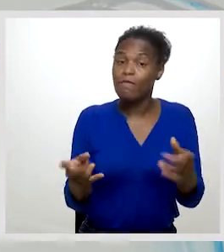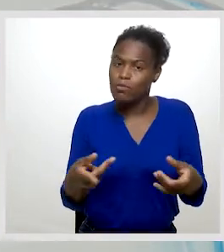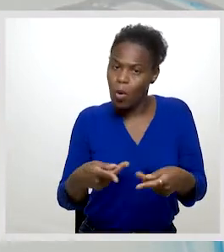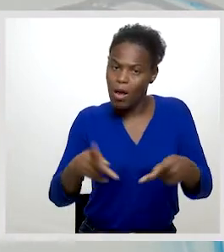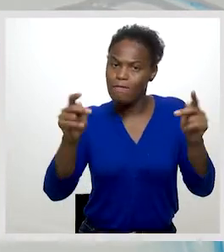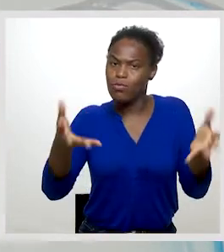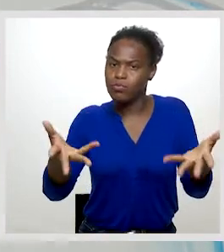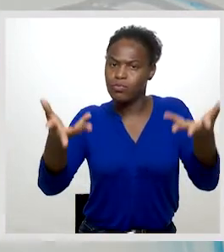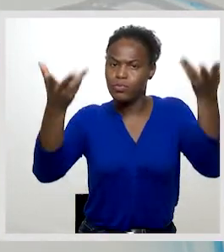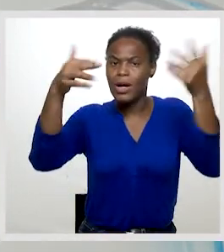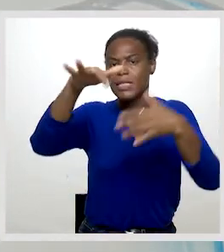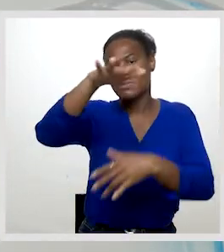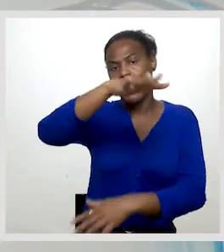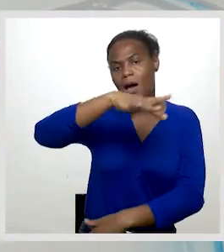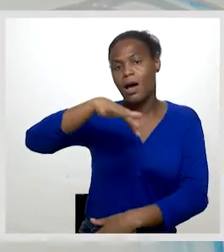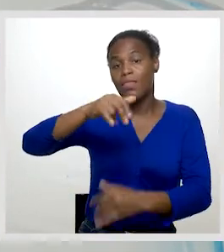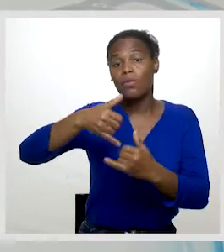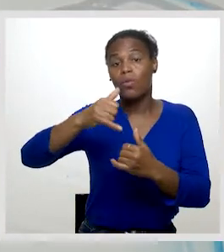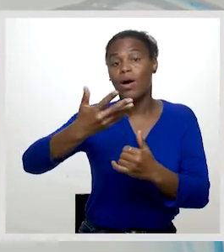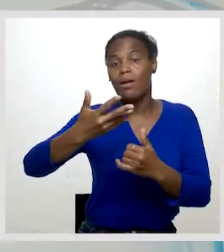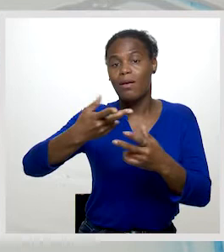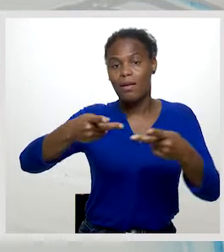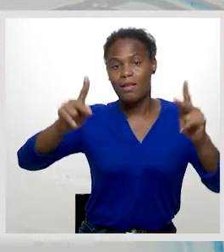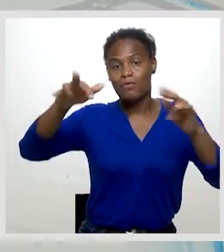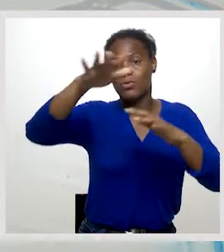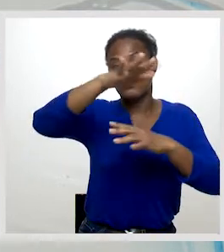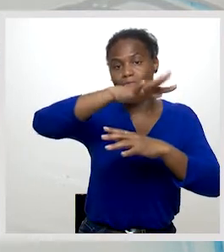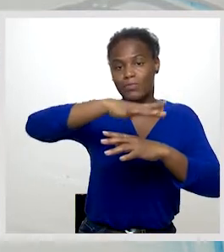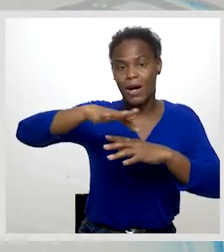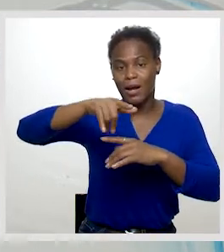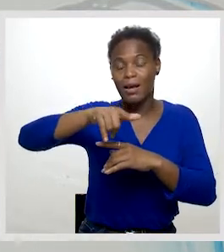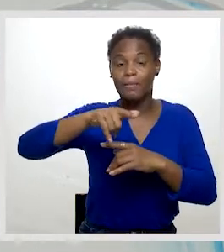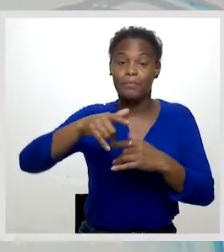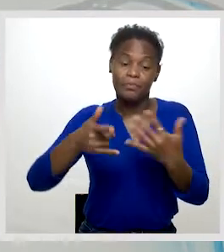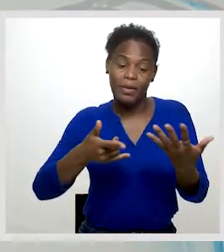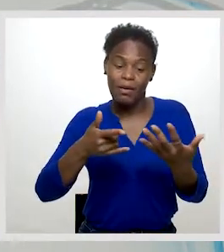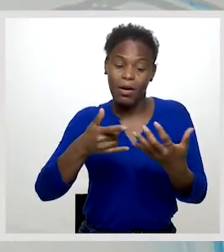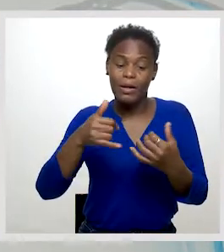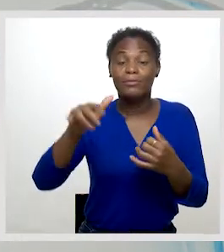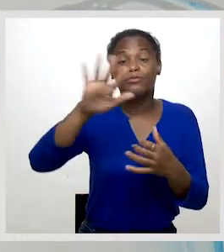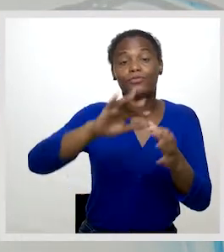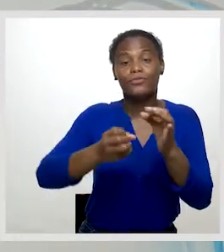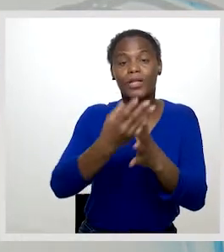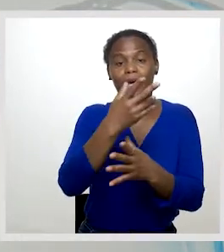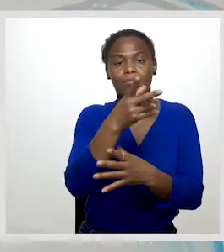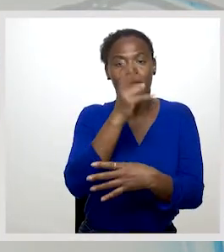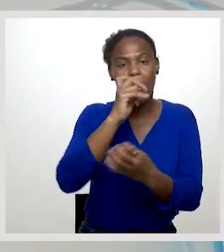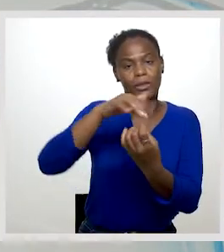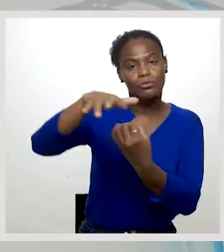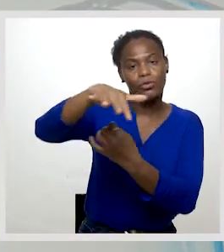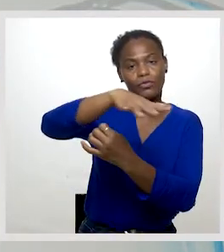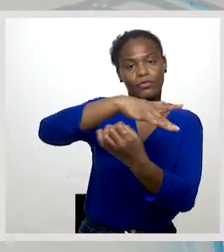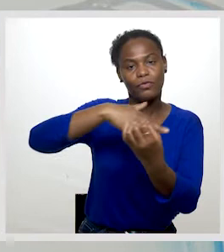foram libertados para o espaço. Ao serem libertados para o espaço, daí veio a formar a